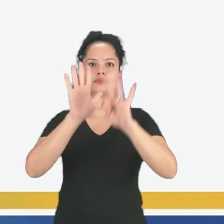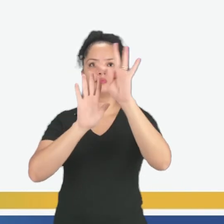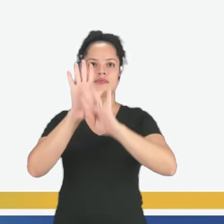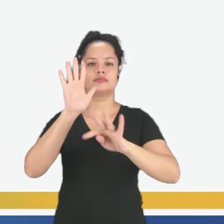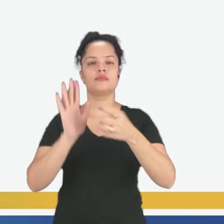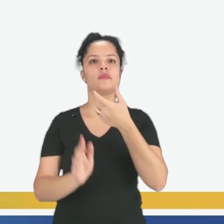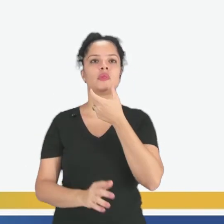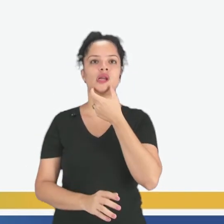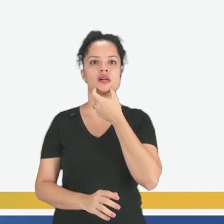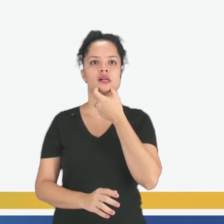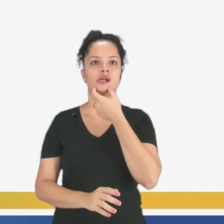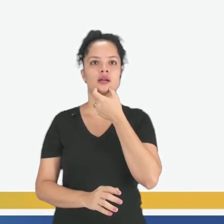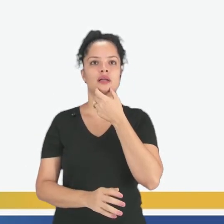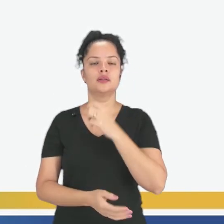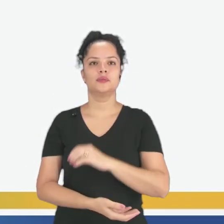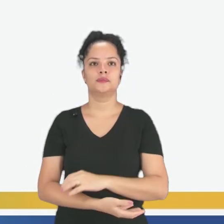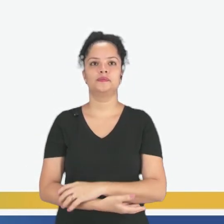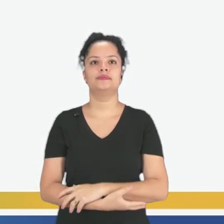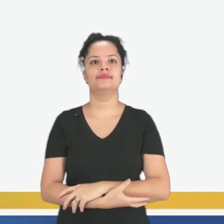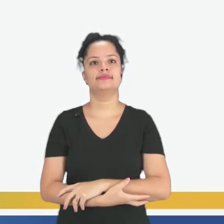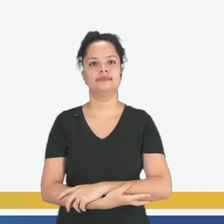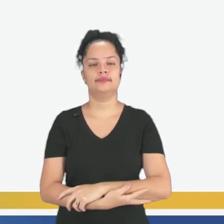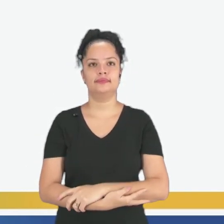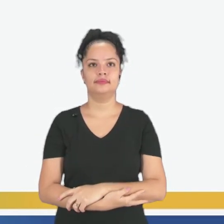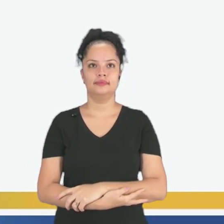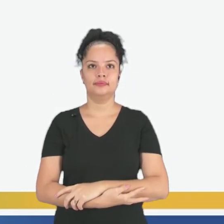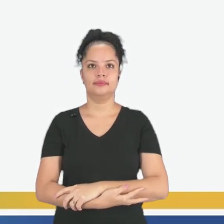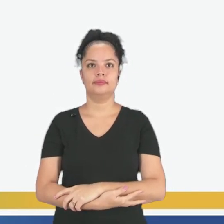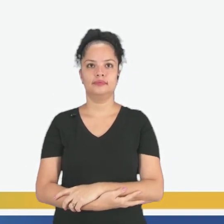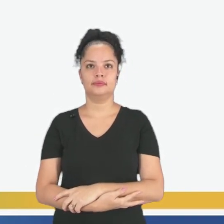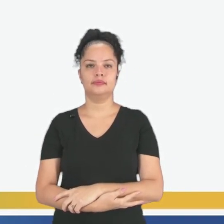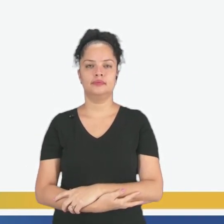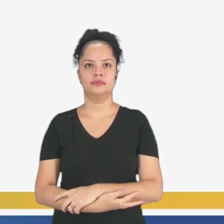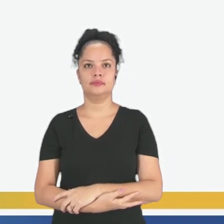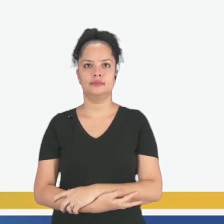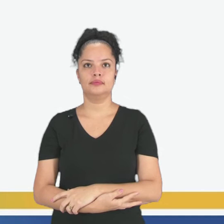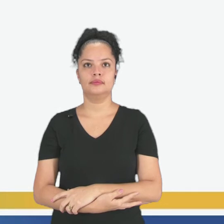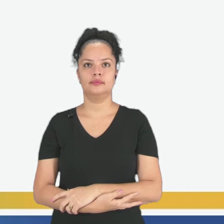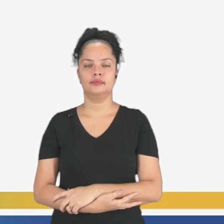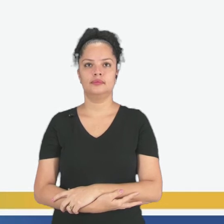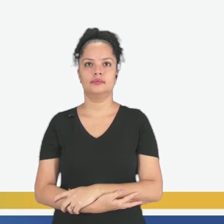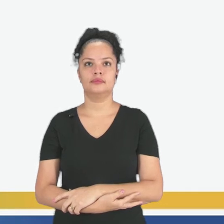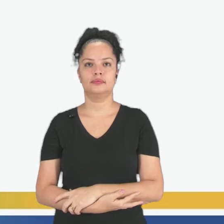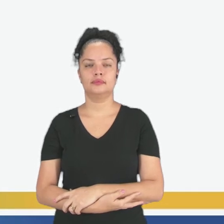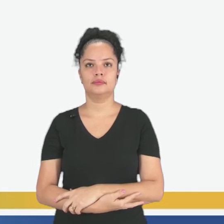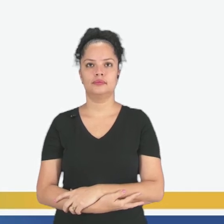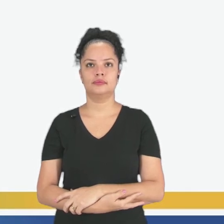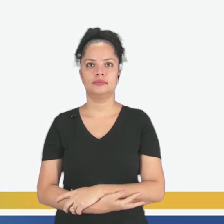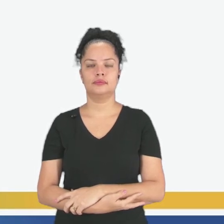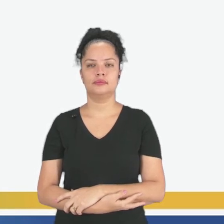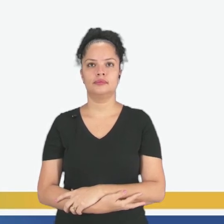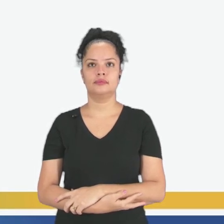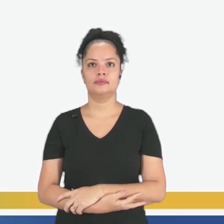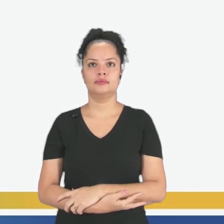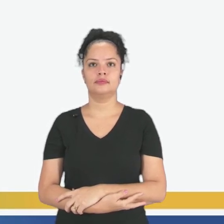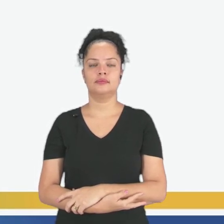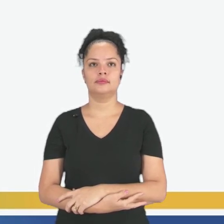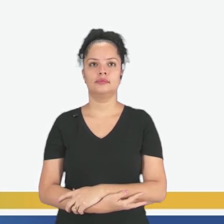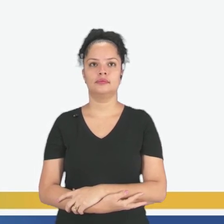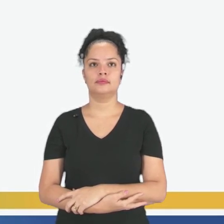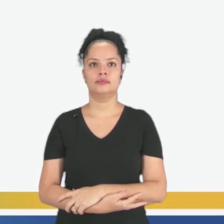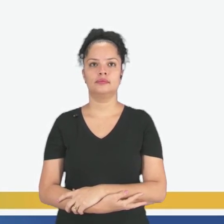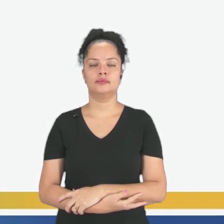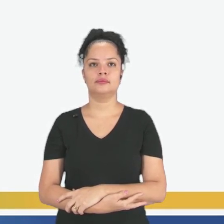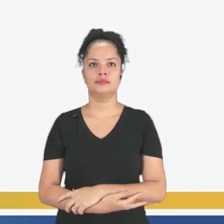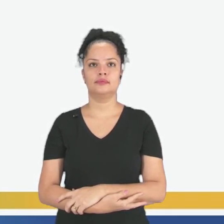in children and tripled in adolescents in the past 30 years. The percentage of children aged